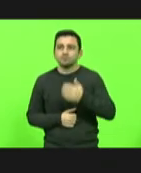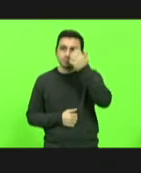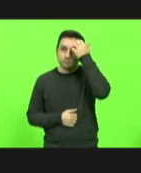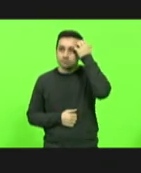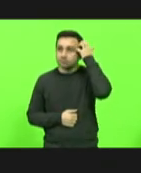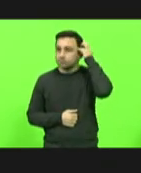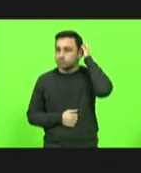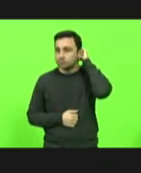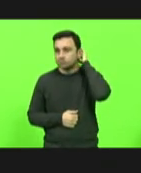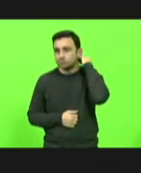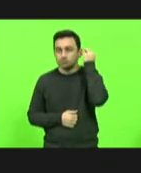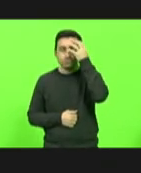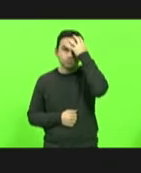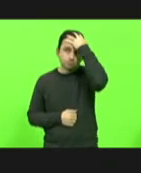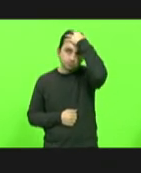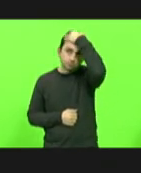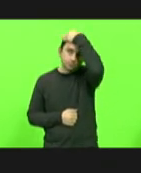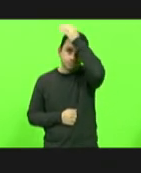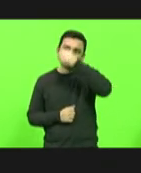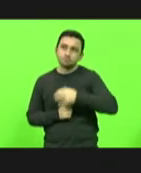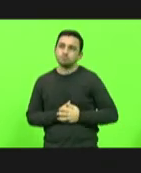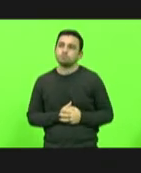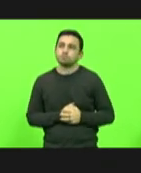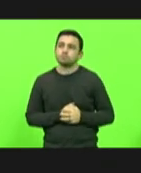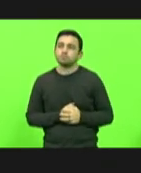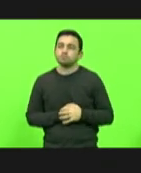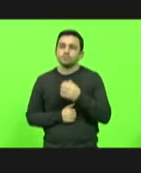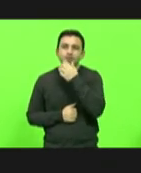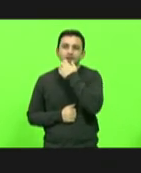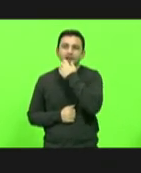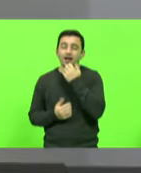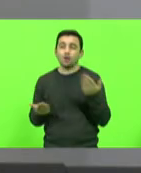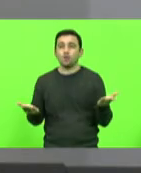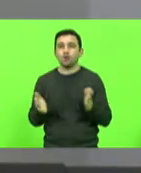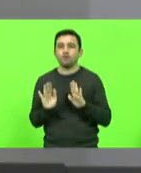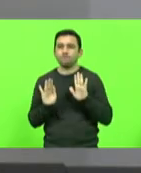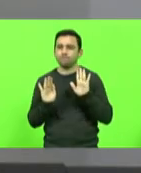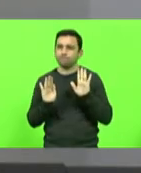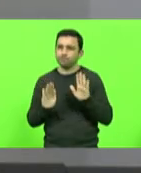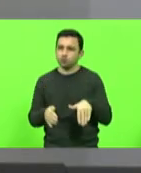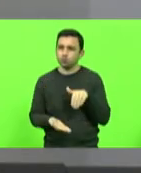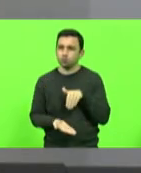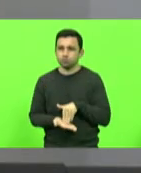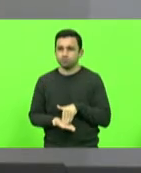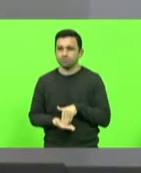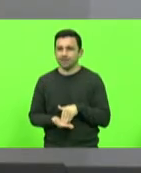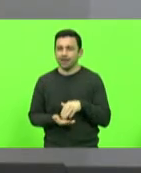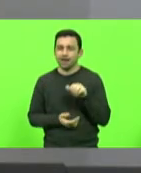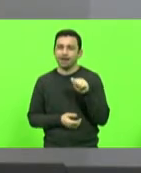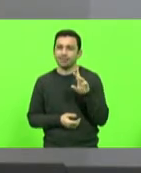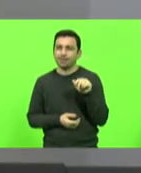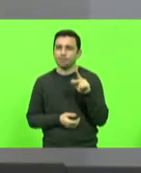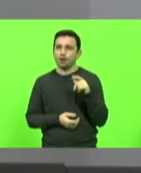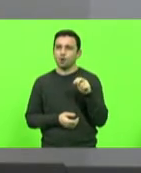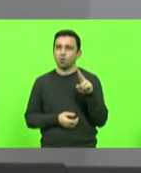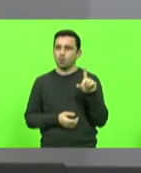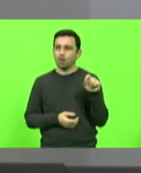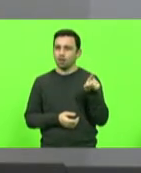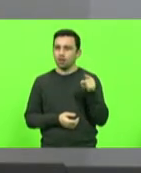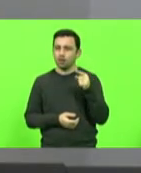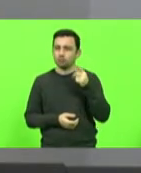Obrigada, doutora Vanessa. Agora nós temos a última fala, e eu já, durante a fala da Ana Paula, eu peço